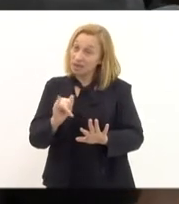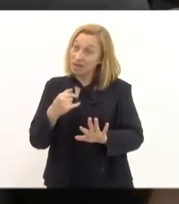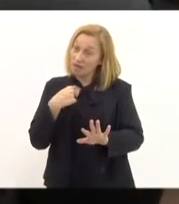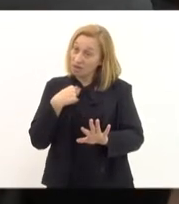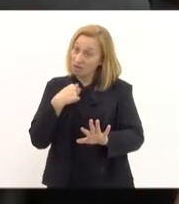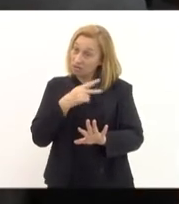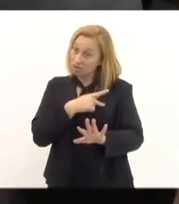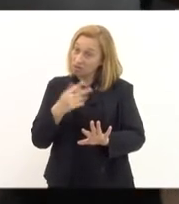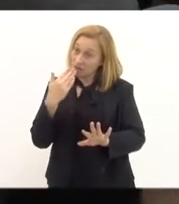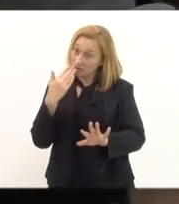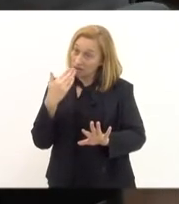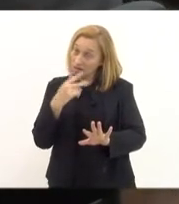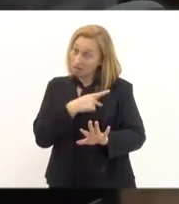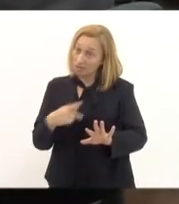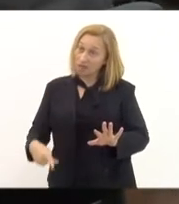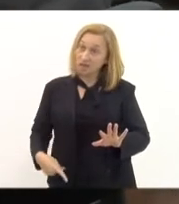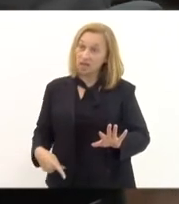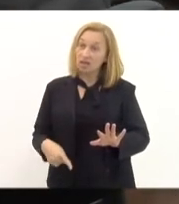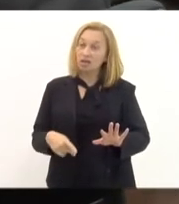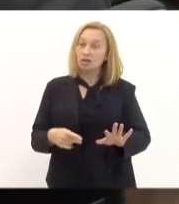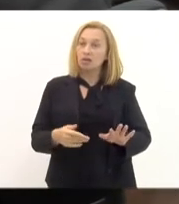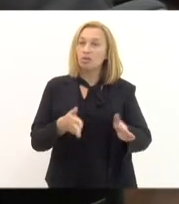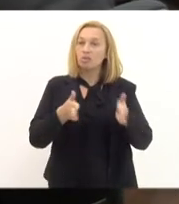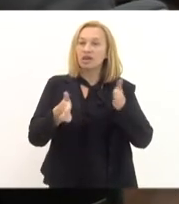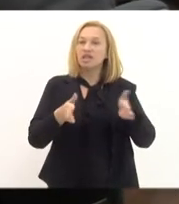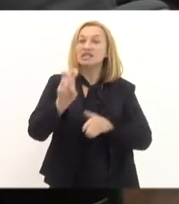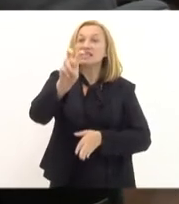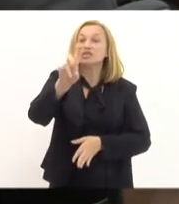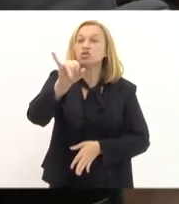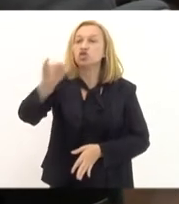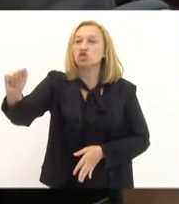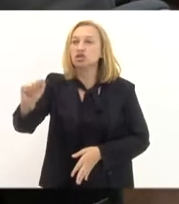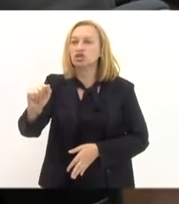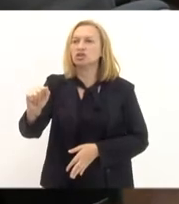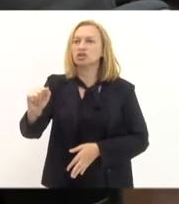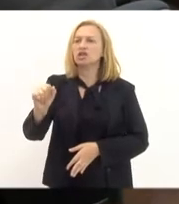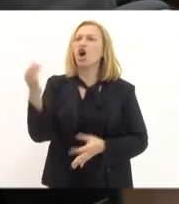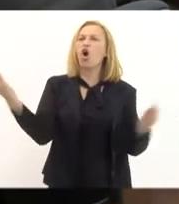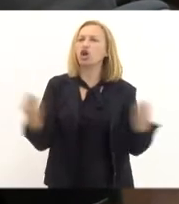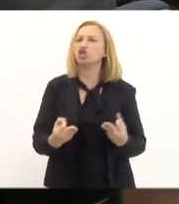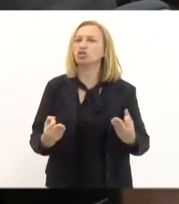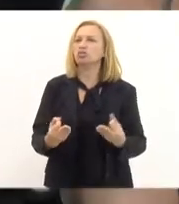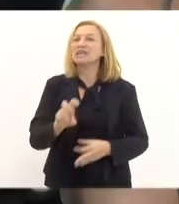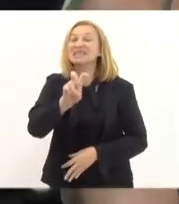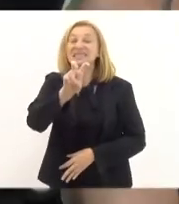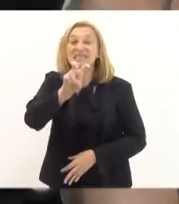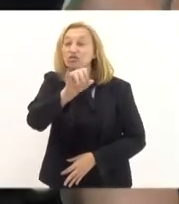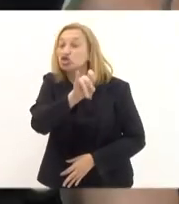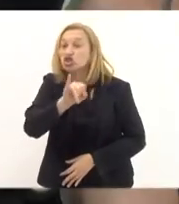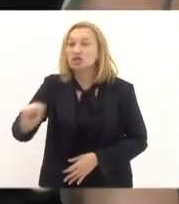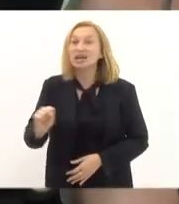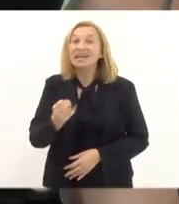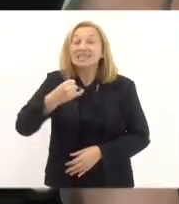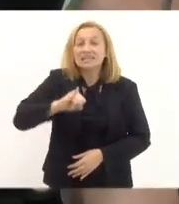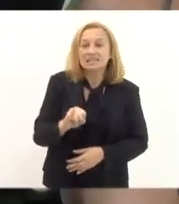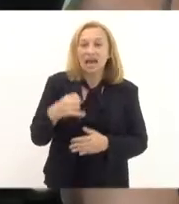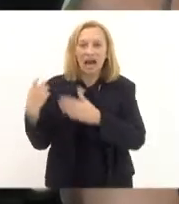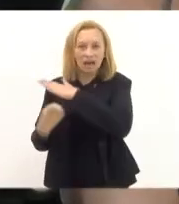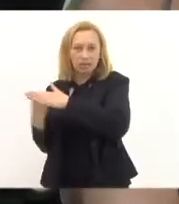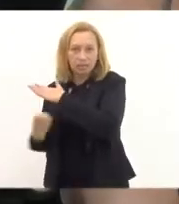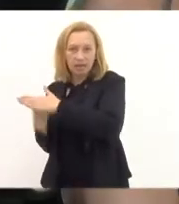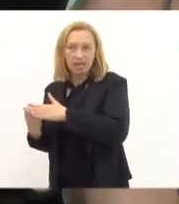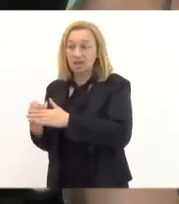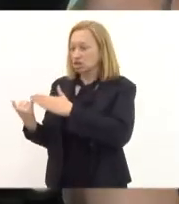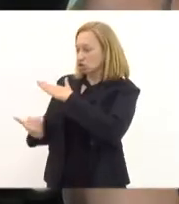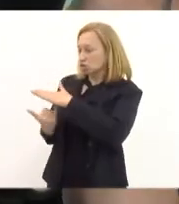presidir o prazo foi 5 dias então se a empresa ou